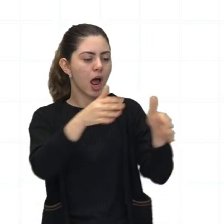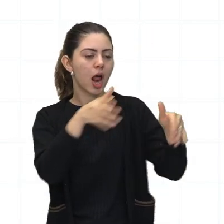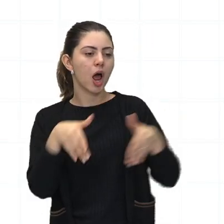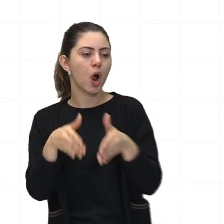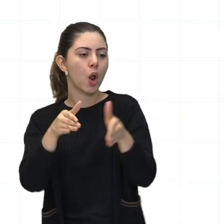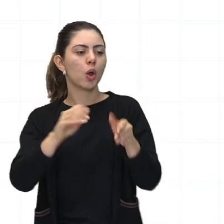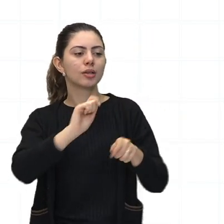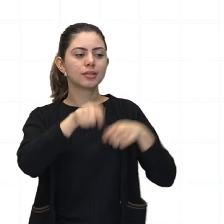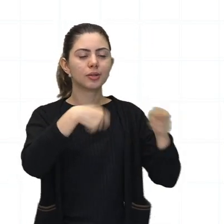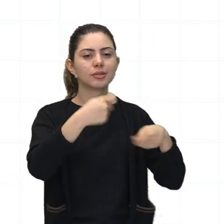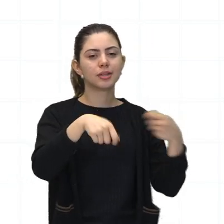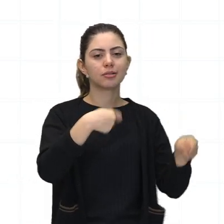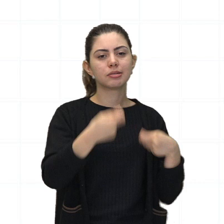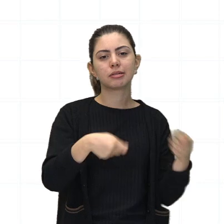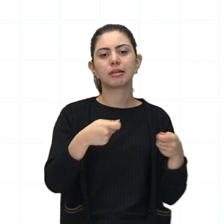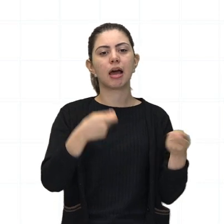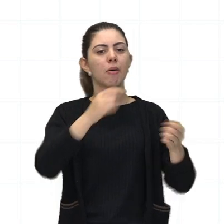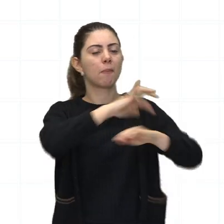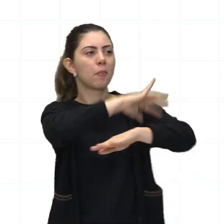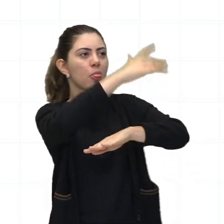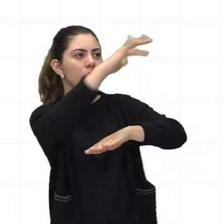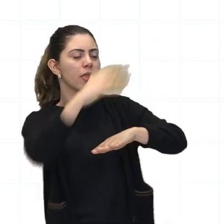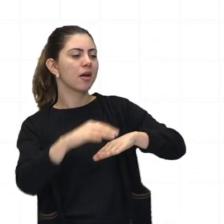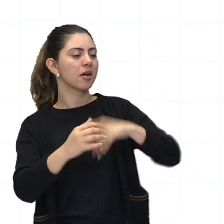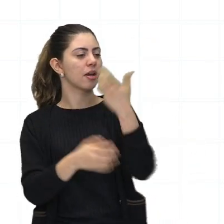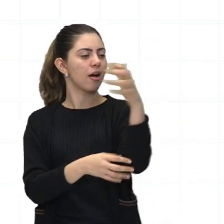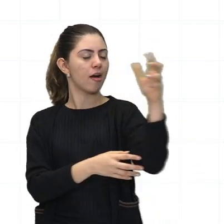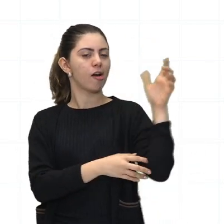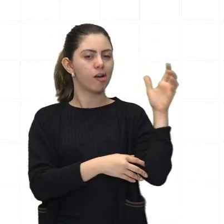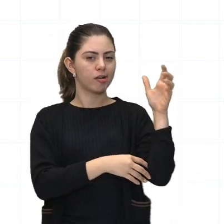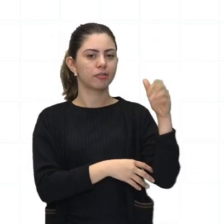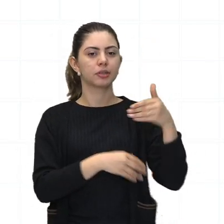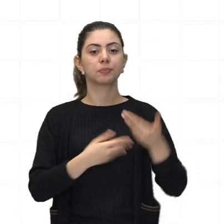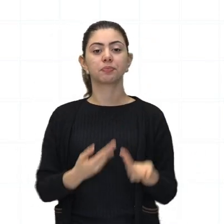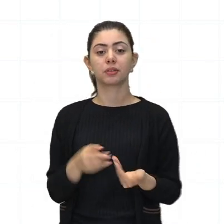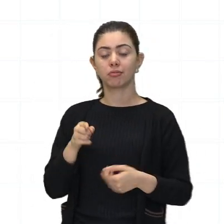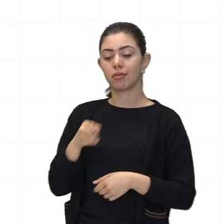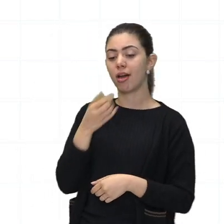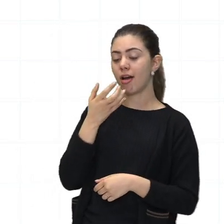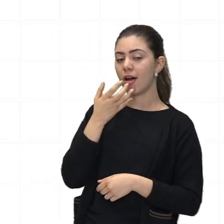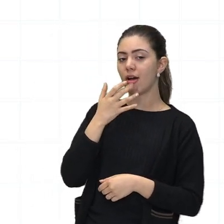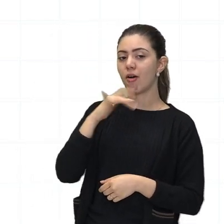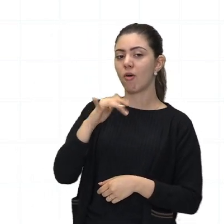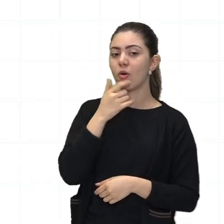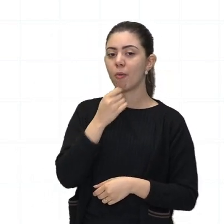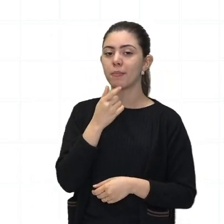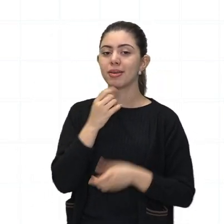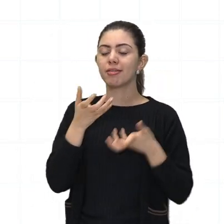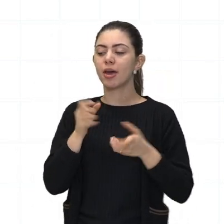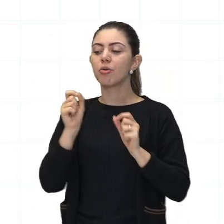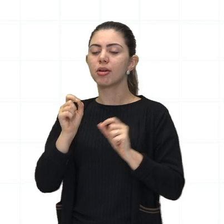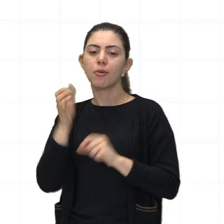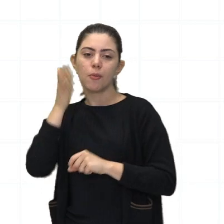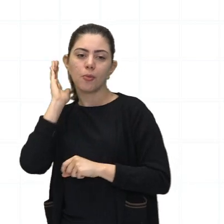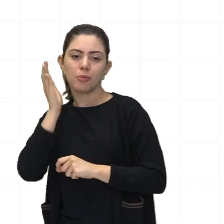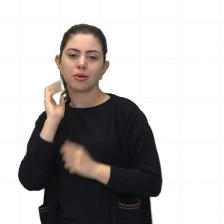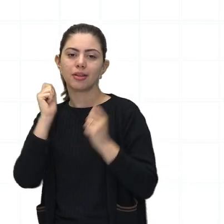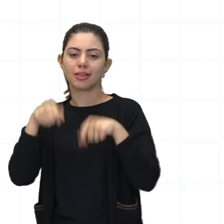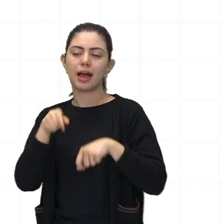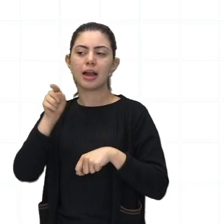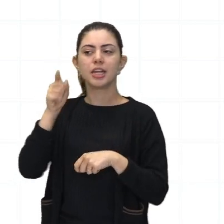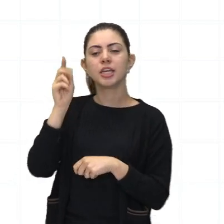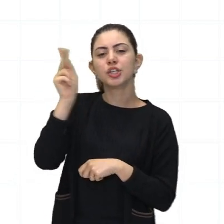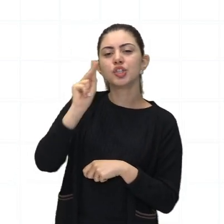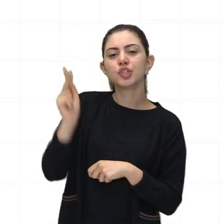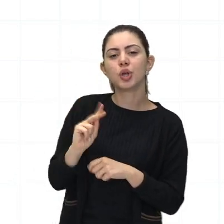das flores, de tudo que aparecer. O menino quer um burrinho que saiba inventar histórias bonitas com pessoas e bichos